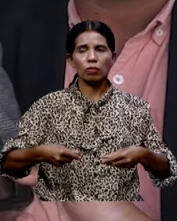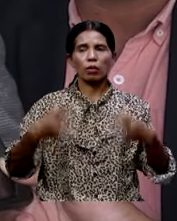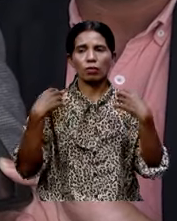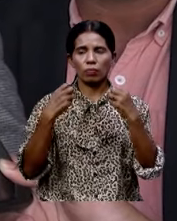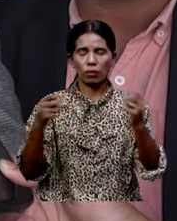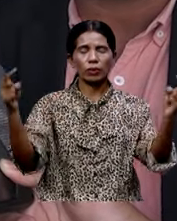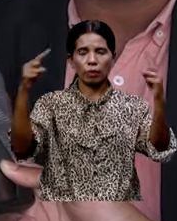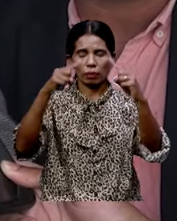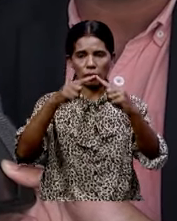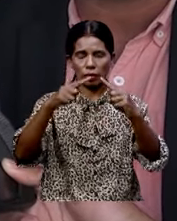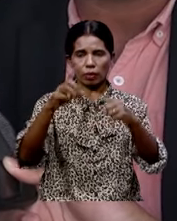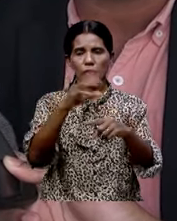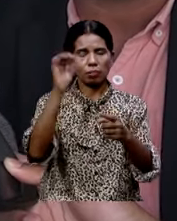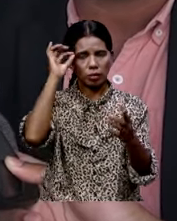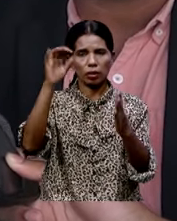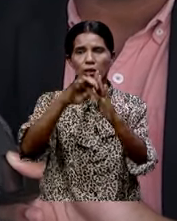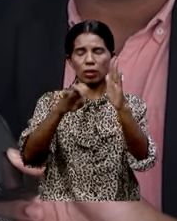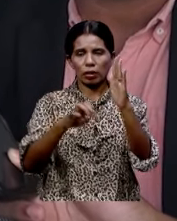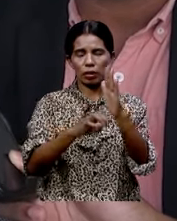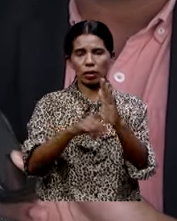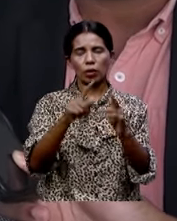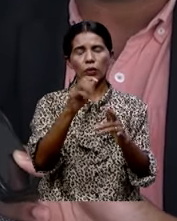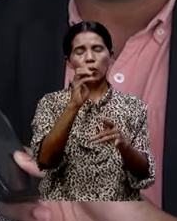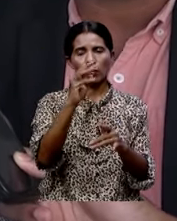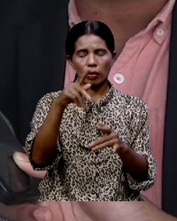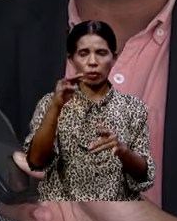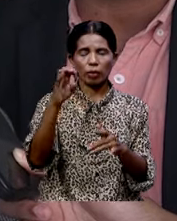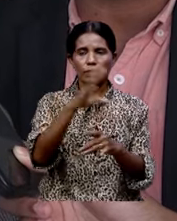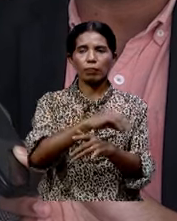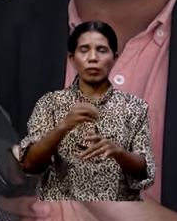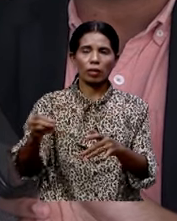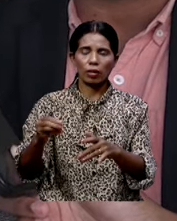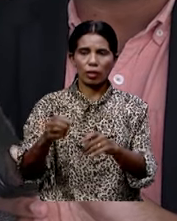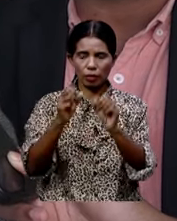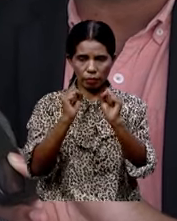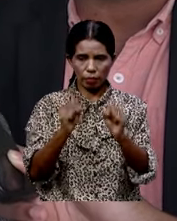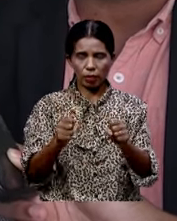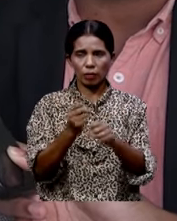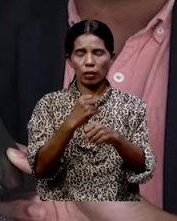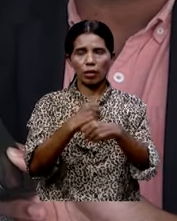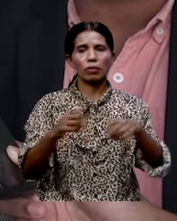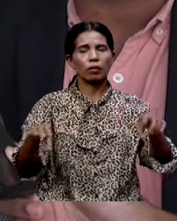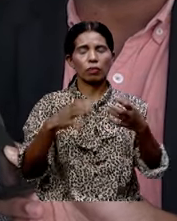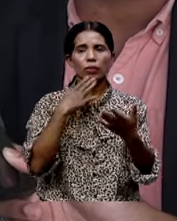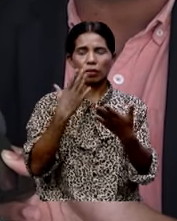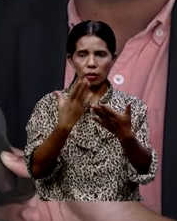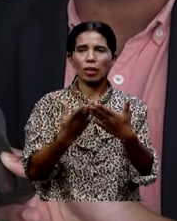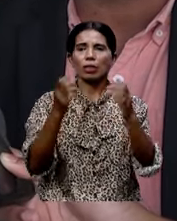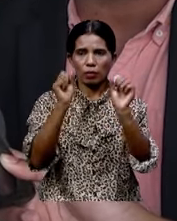ba excelente secretário estado toponomia nomos inspetor geral dos jogos para atu bel halau serviço de Liutan fo di